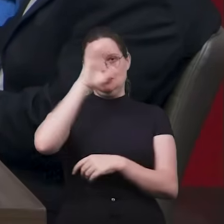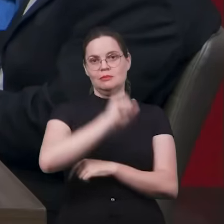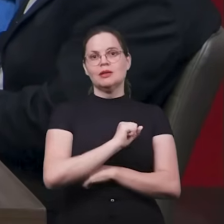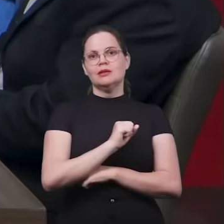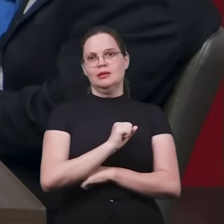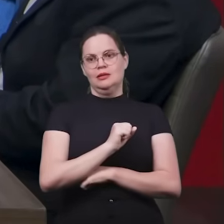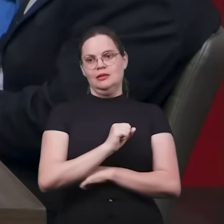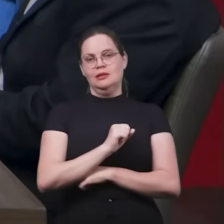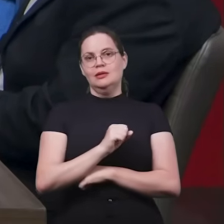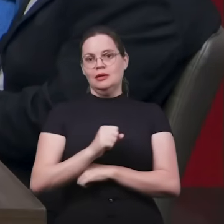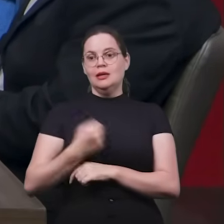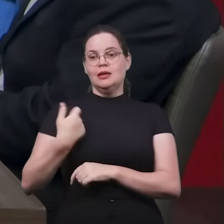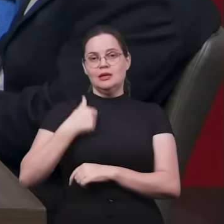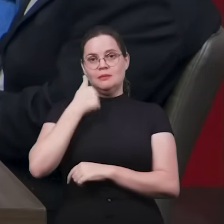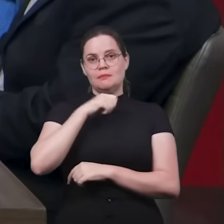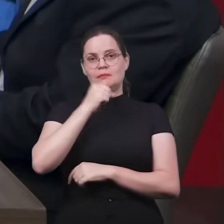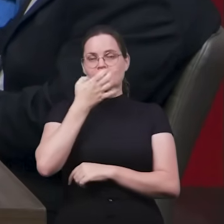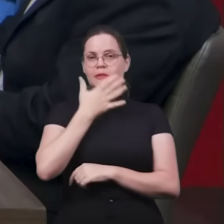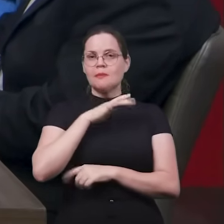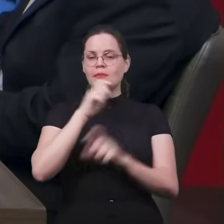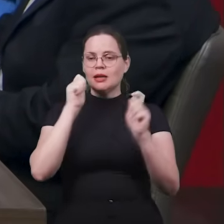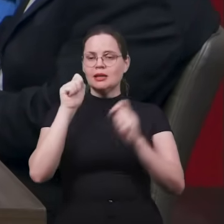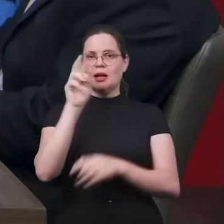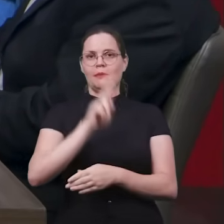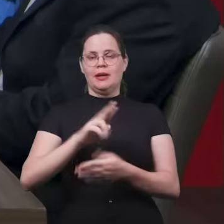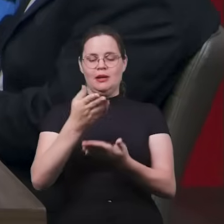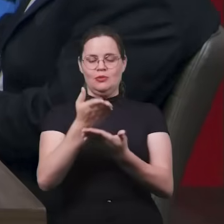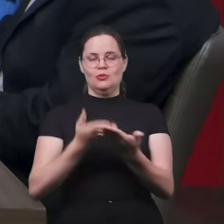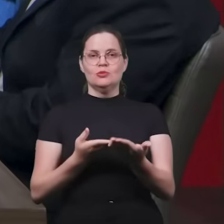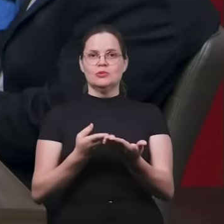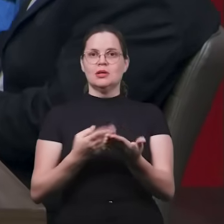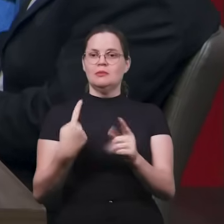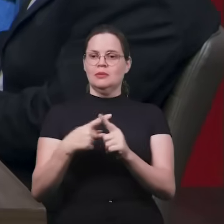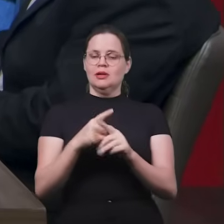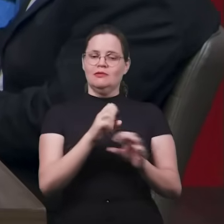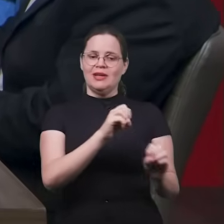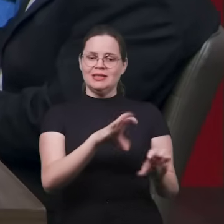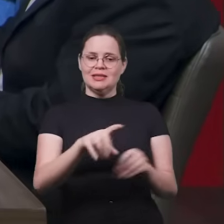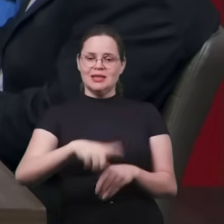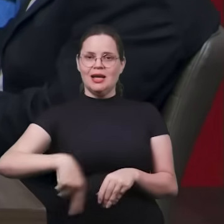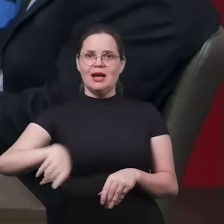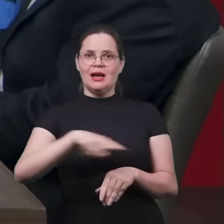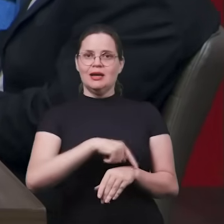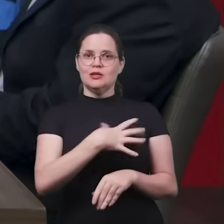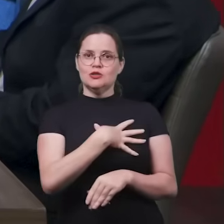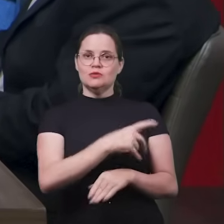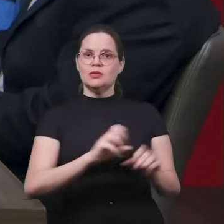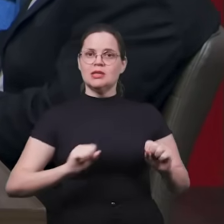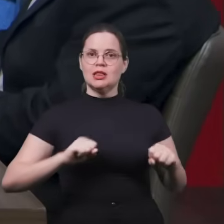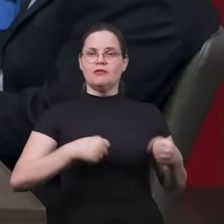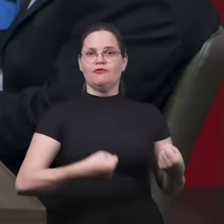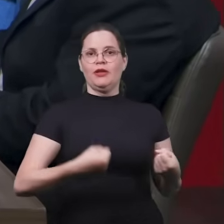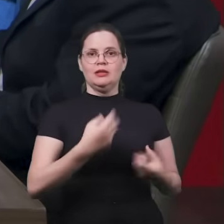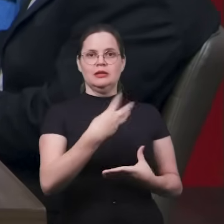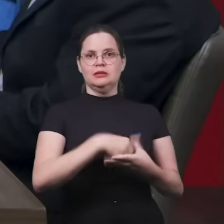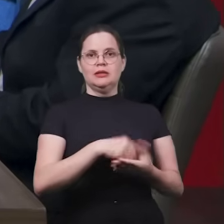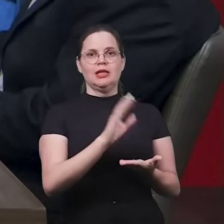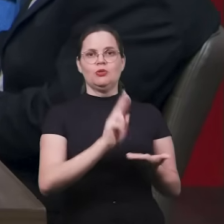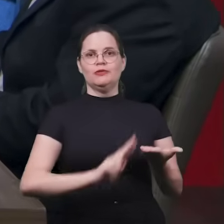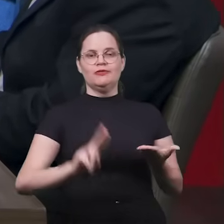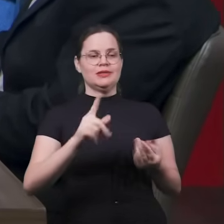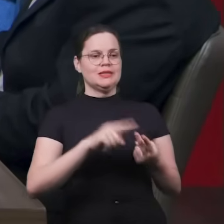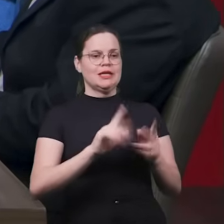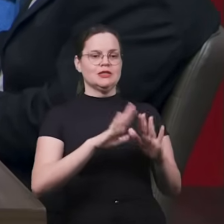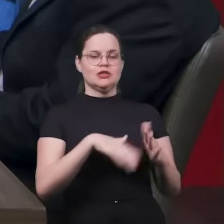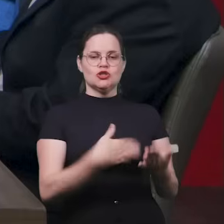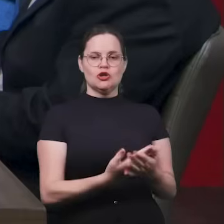pais necessitam para os filhos, para que eles possam se defender deste mundo, se defender nas universidades,